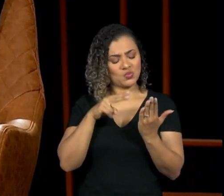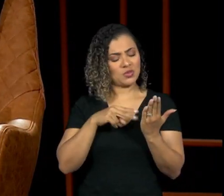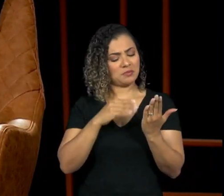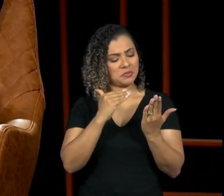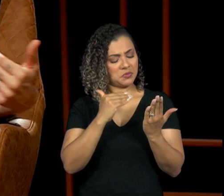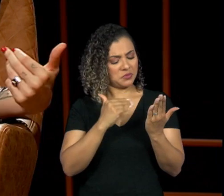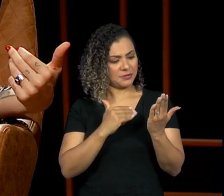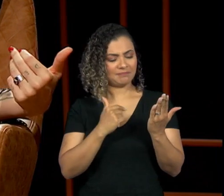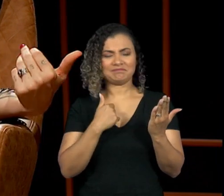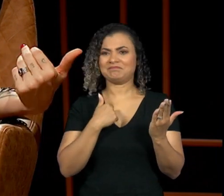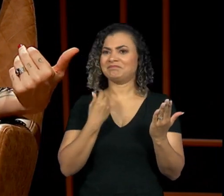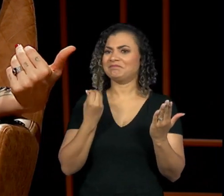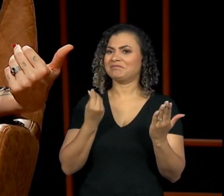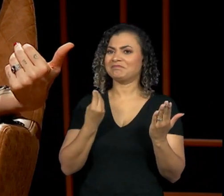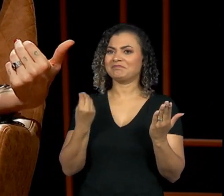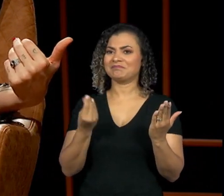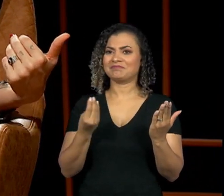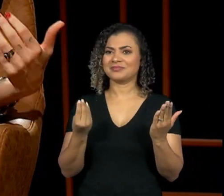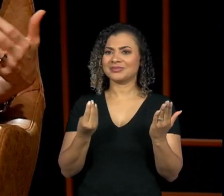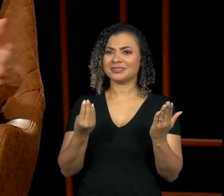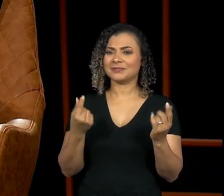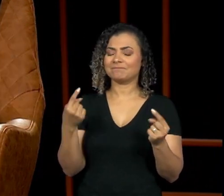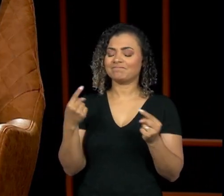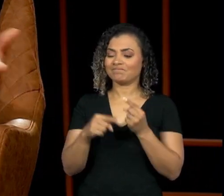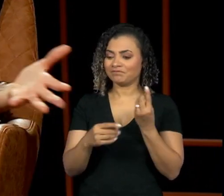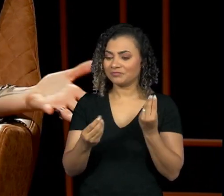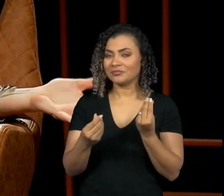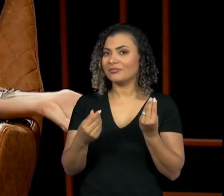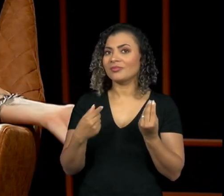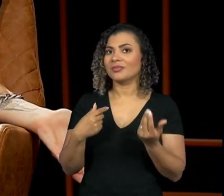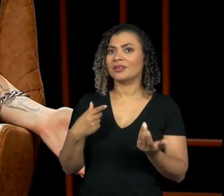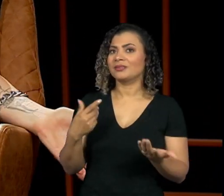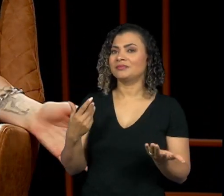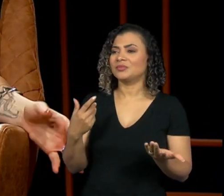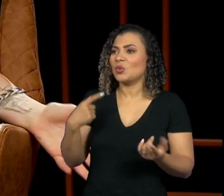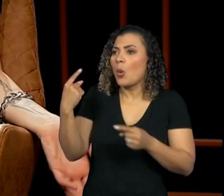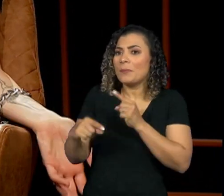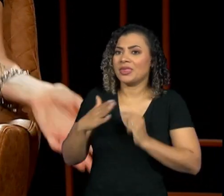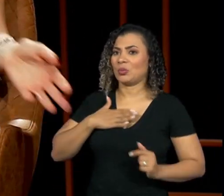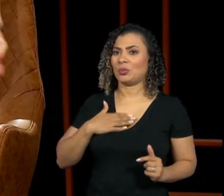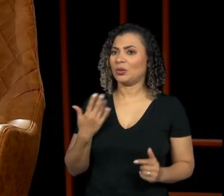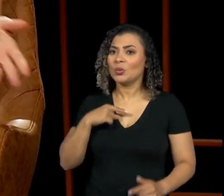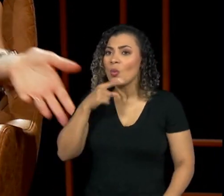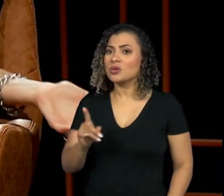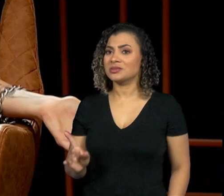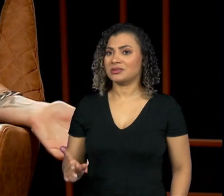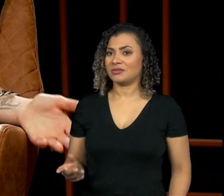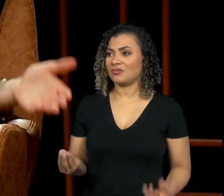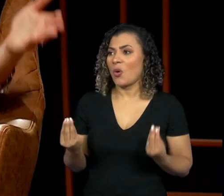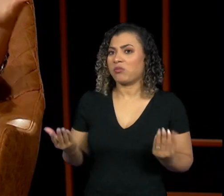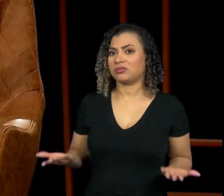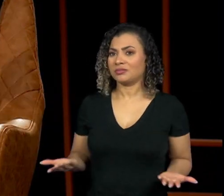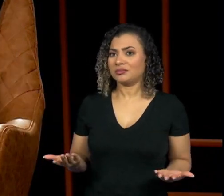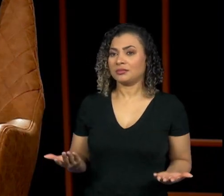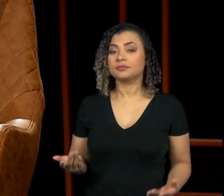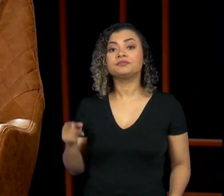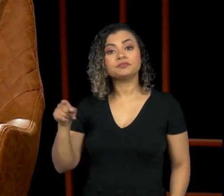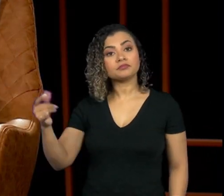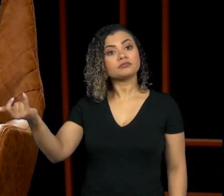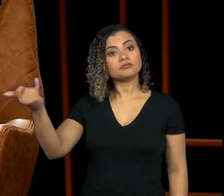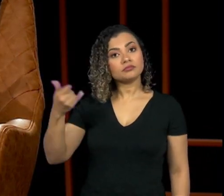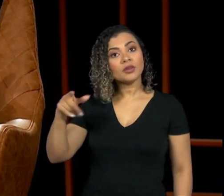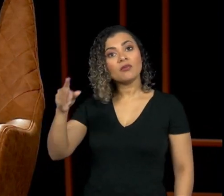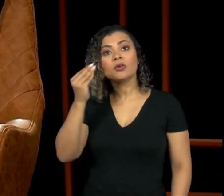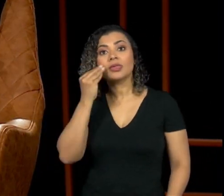tão distante de mim a personagem que eu falei, Vera, não posso fazer. Não consigo, não tenho como. E aí ela falou assim, então